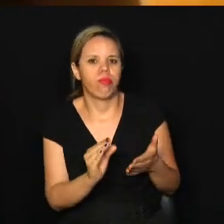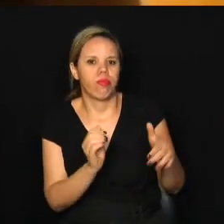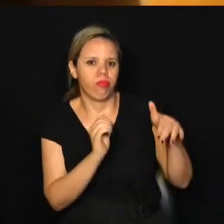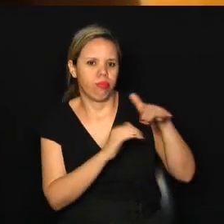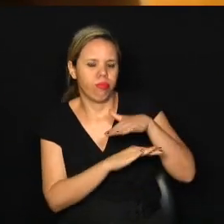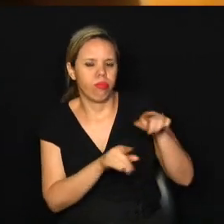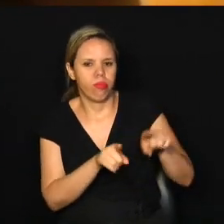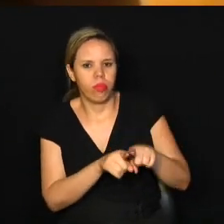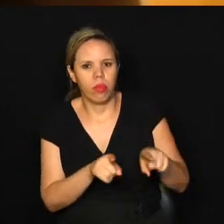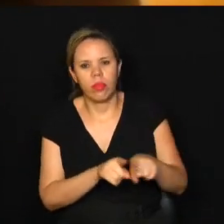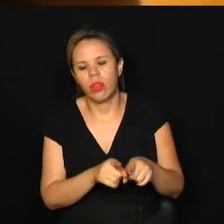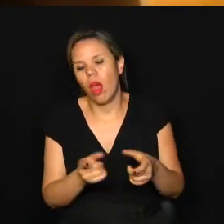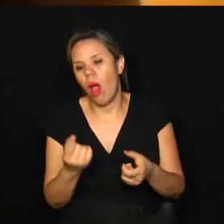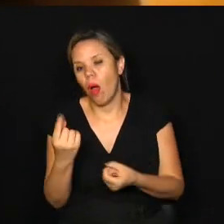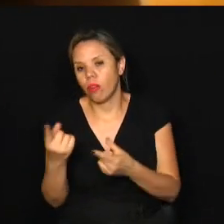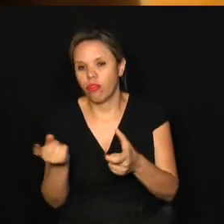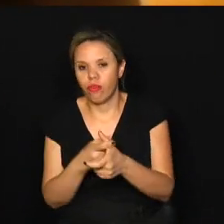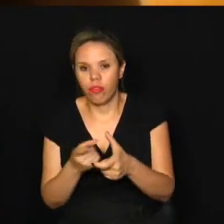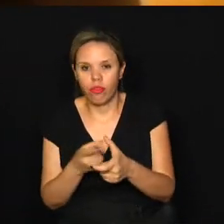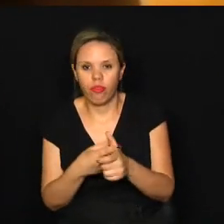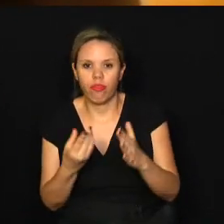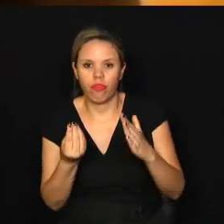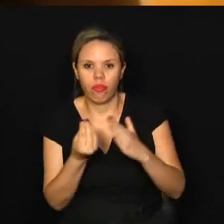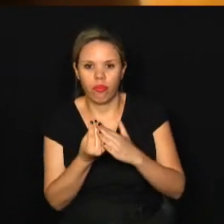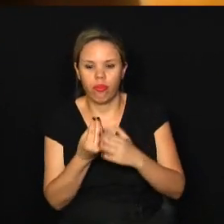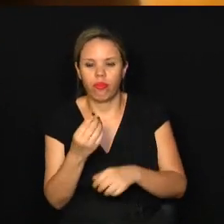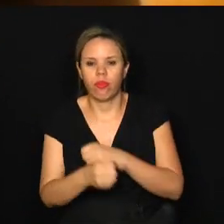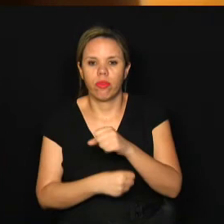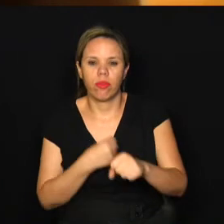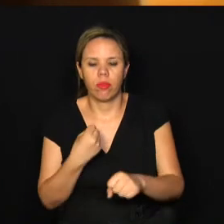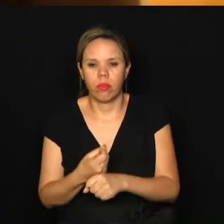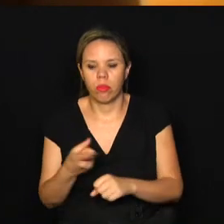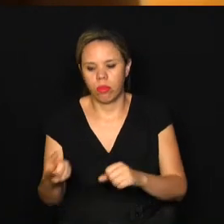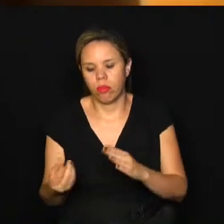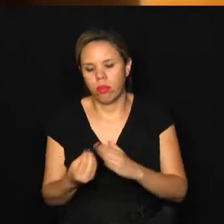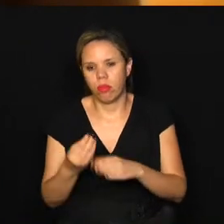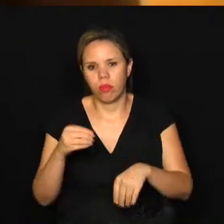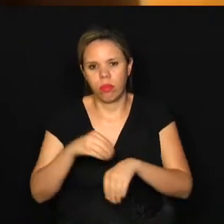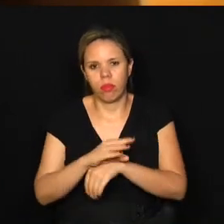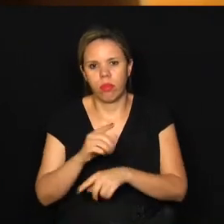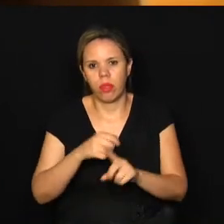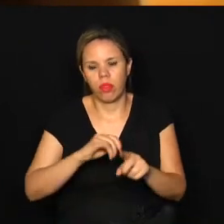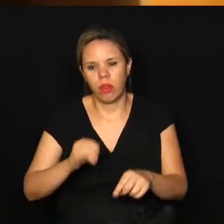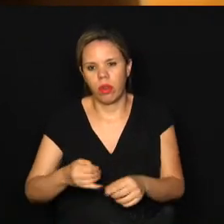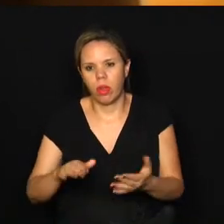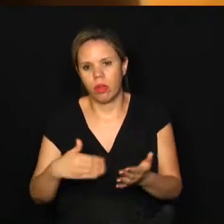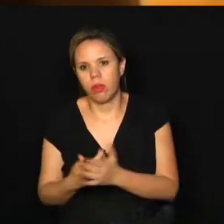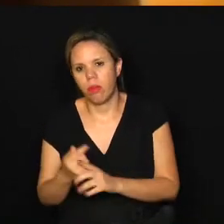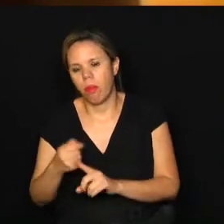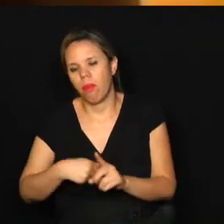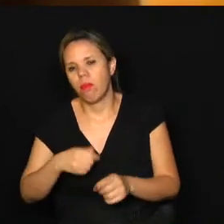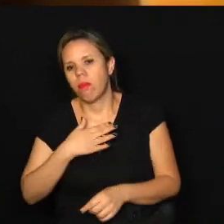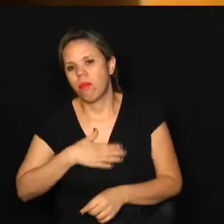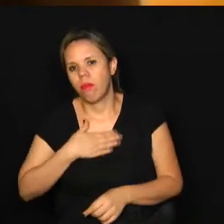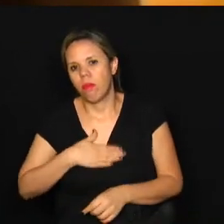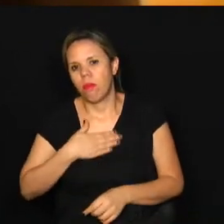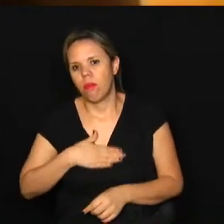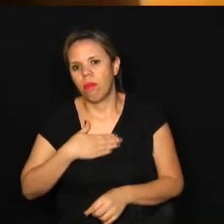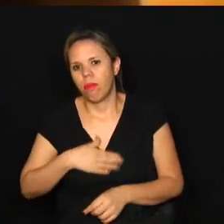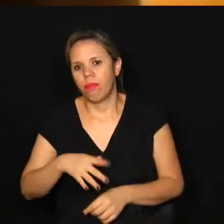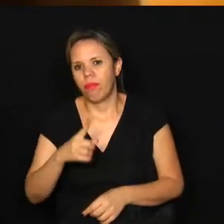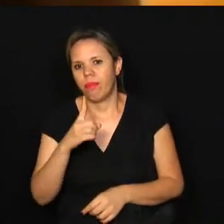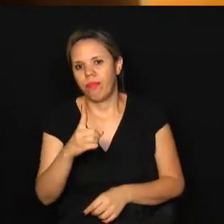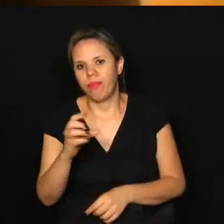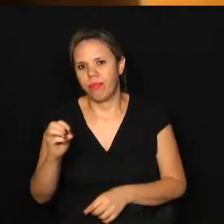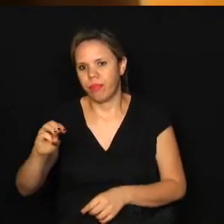na Sanasa. Então, nesse ano aqui, a Sanasa repassou de janeiro até agosto, foi 100 milhões,